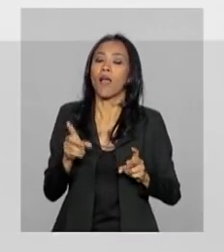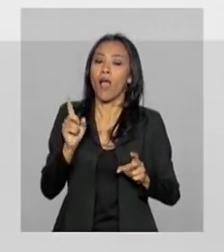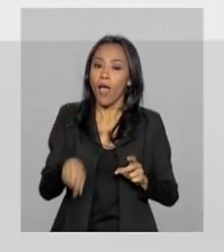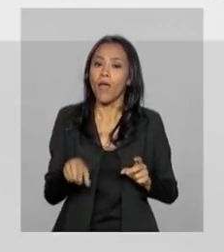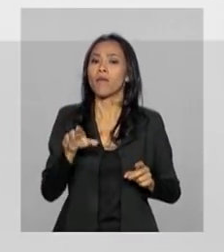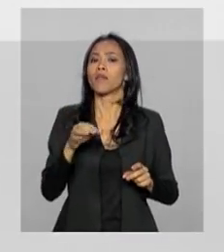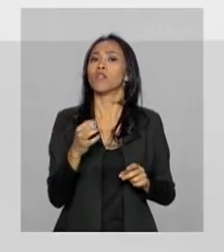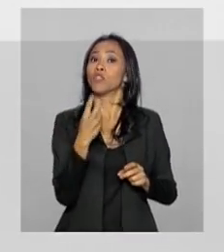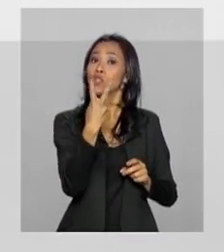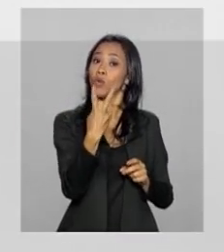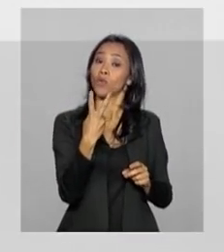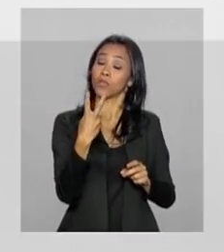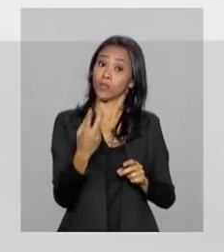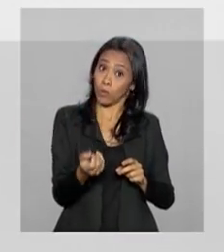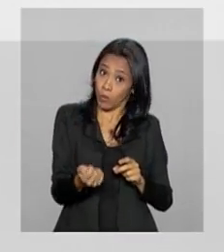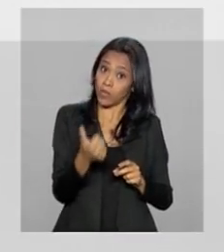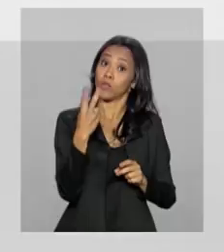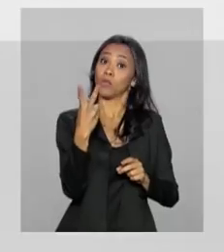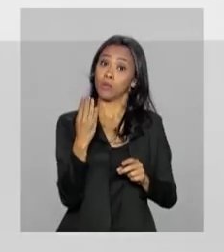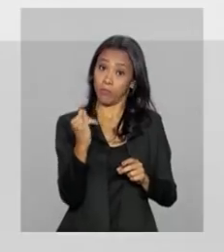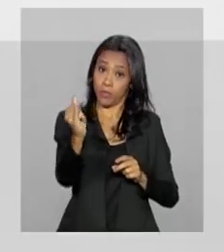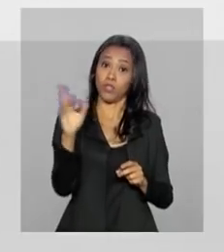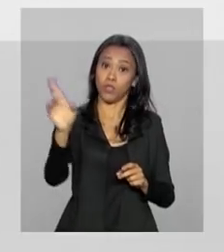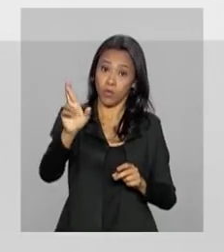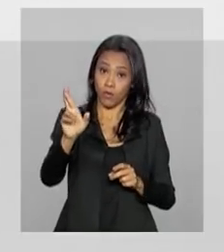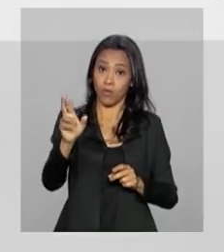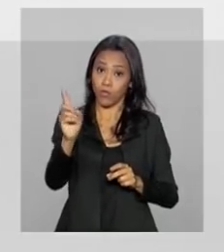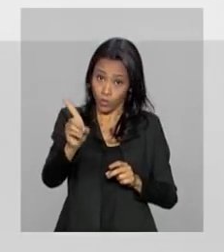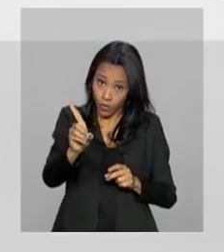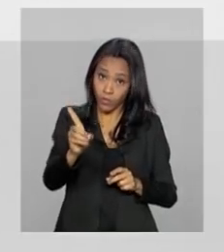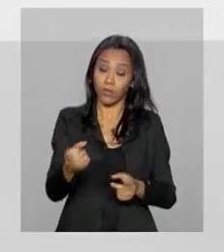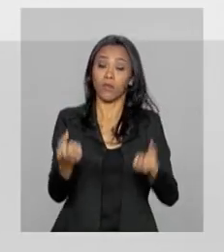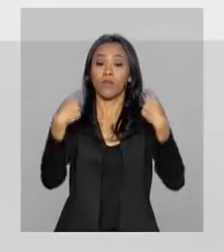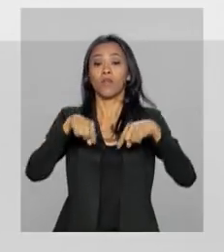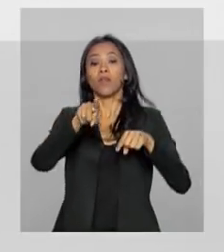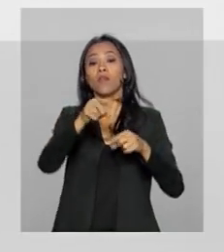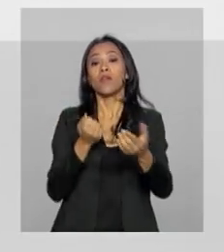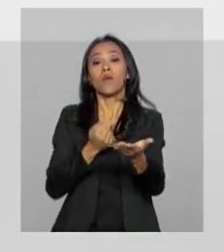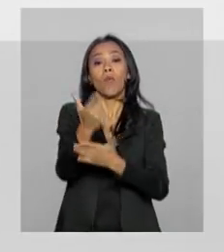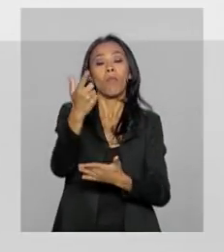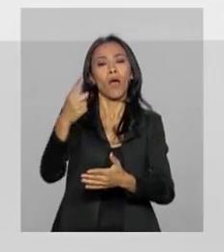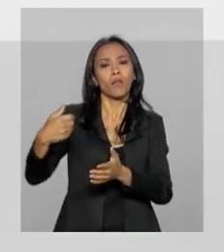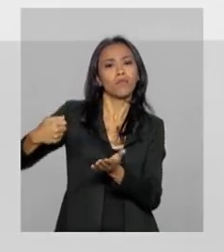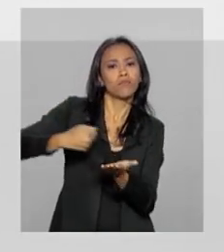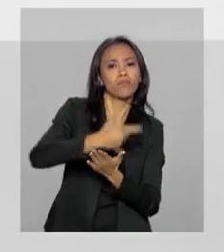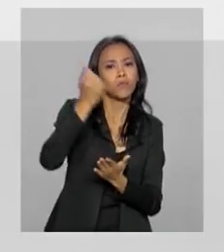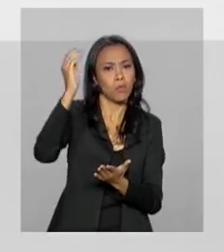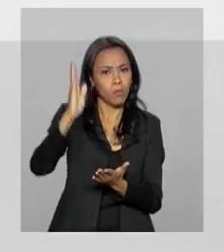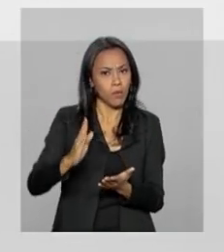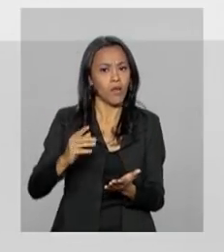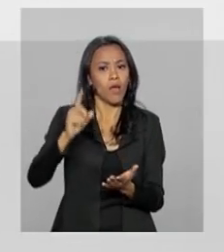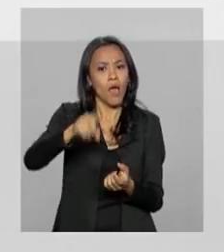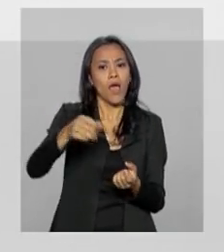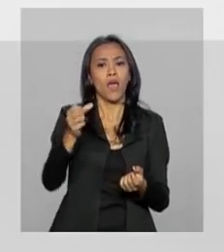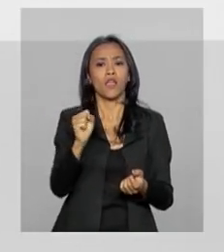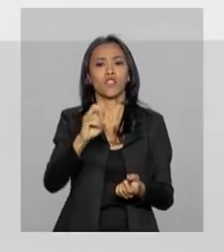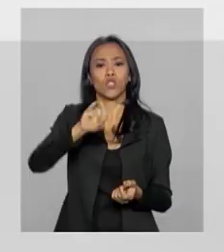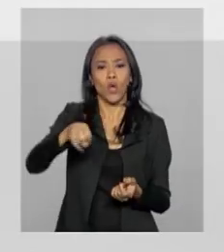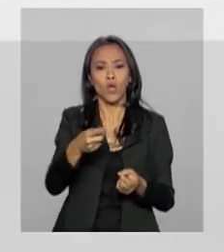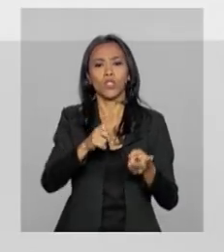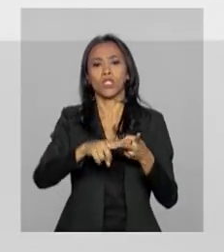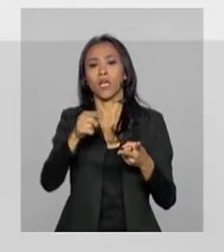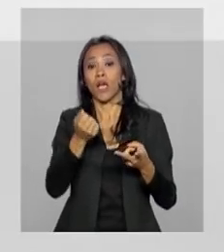ser de 2 Bilhões de Dólares entre os produtos comprados do Paraguai pelo Brasil estão soja